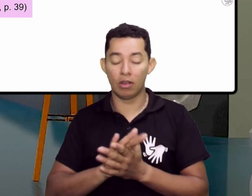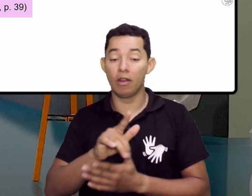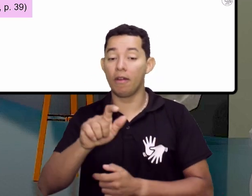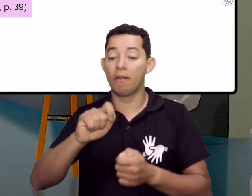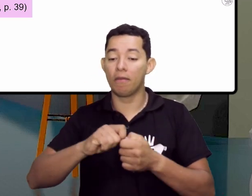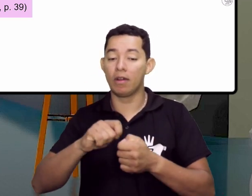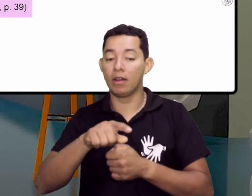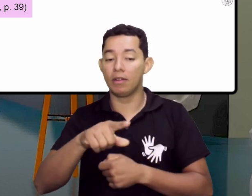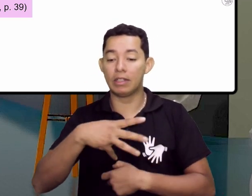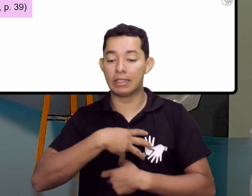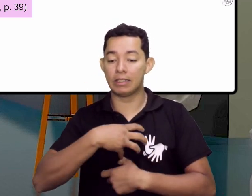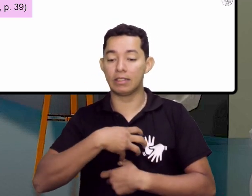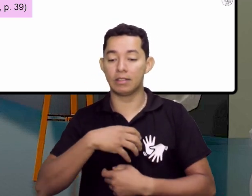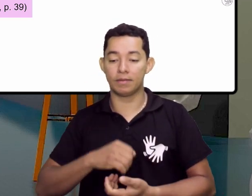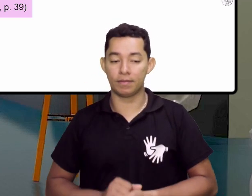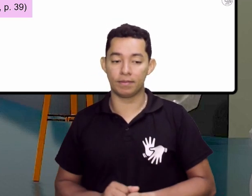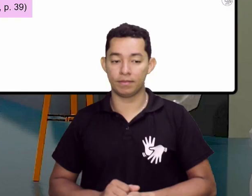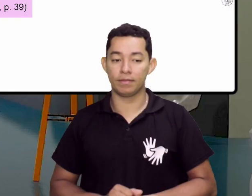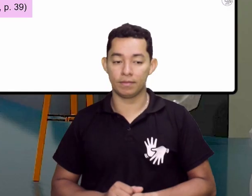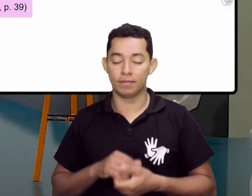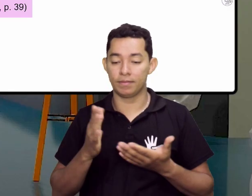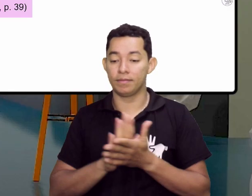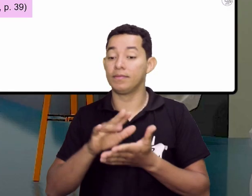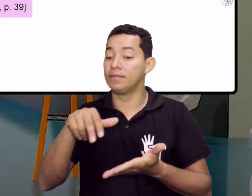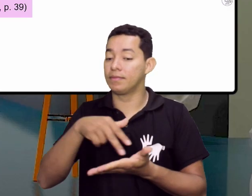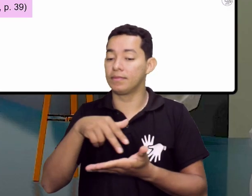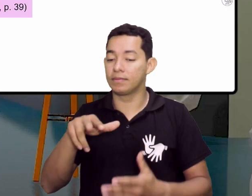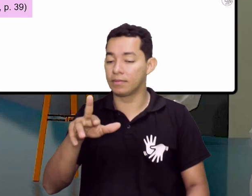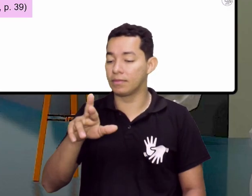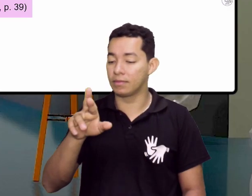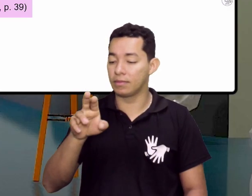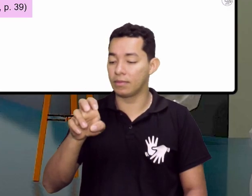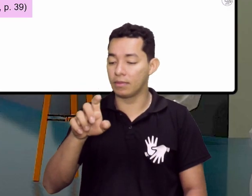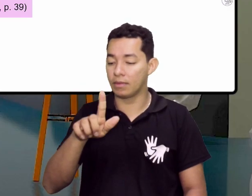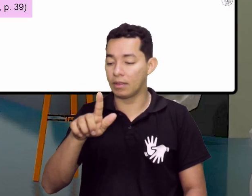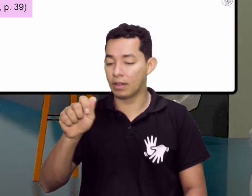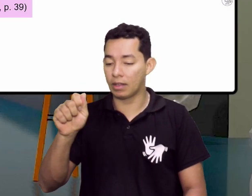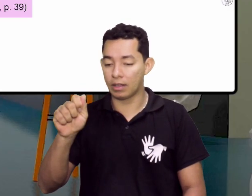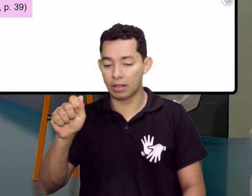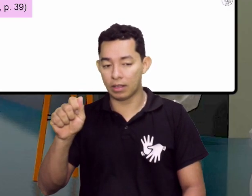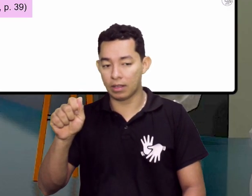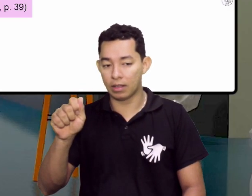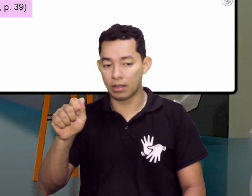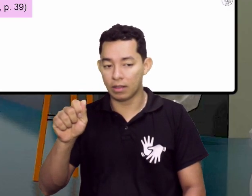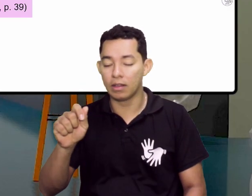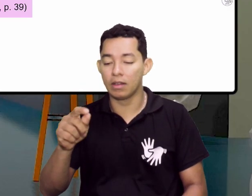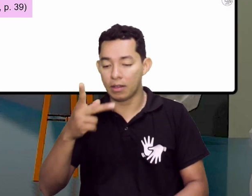sentindo. E sobre a dança do reggae, as pessoas começam assim.